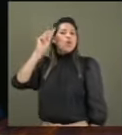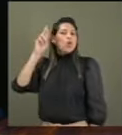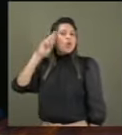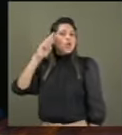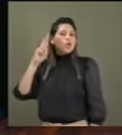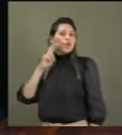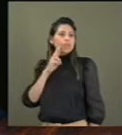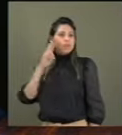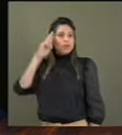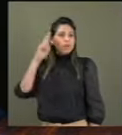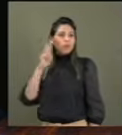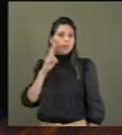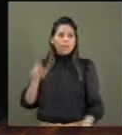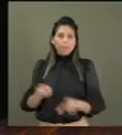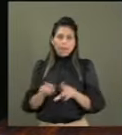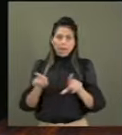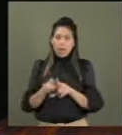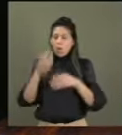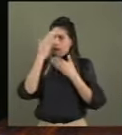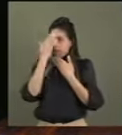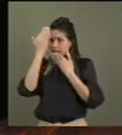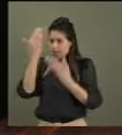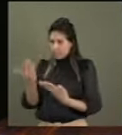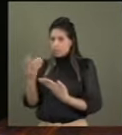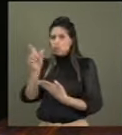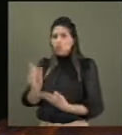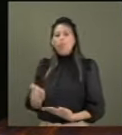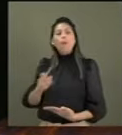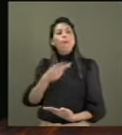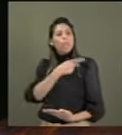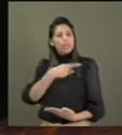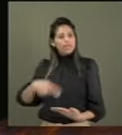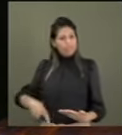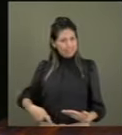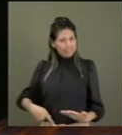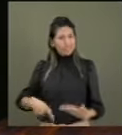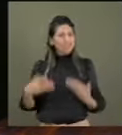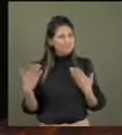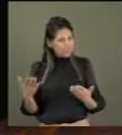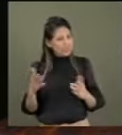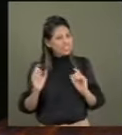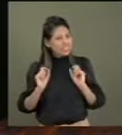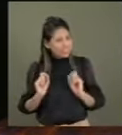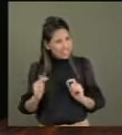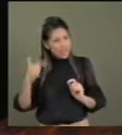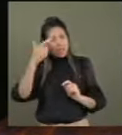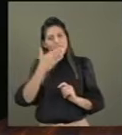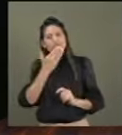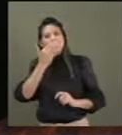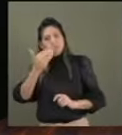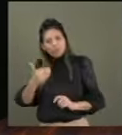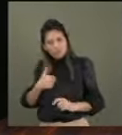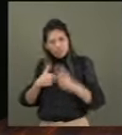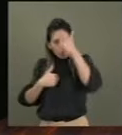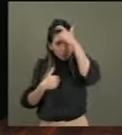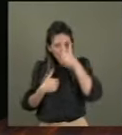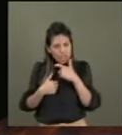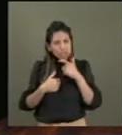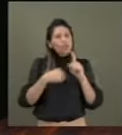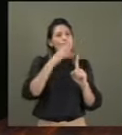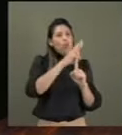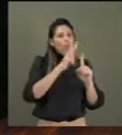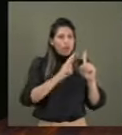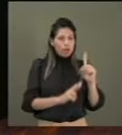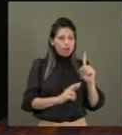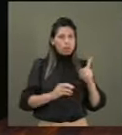já, para não evitar nenhum mal-entendido, já fizeram um movimento para que eu seja relator desse projeto. Nesse